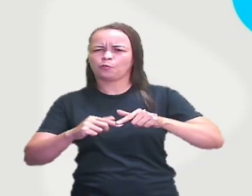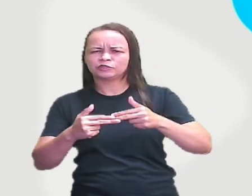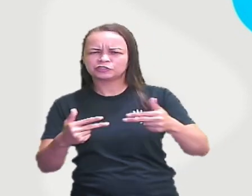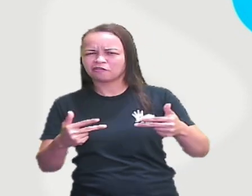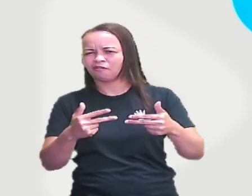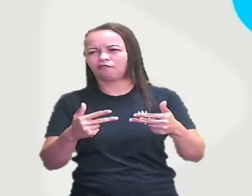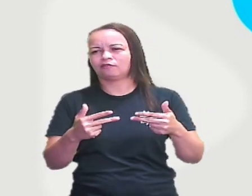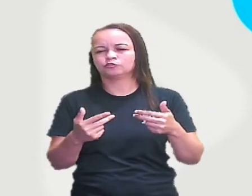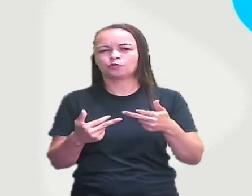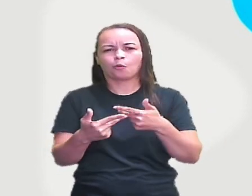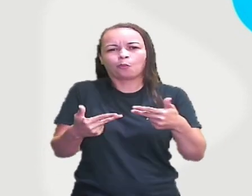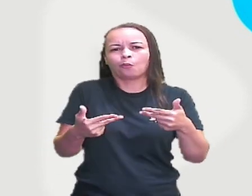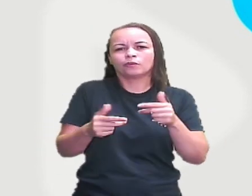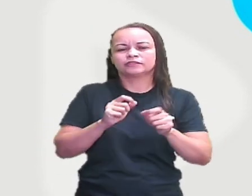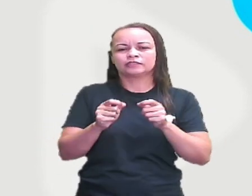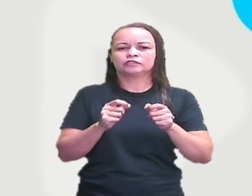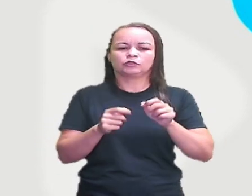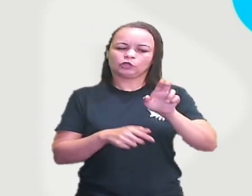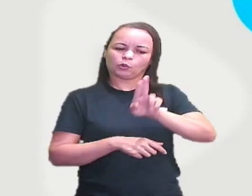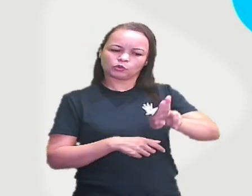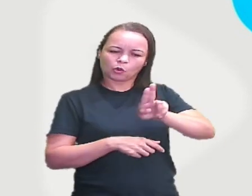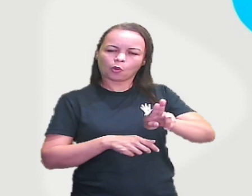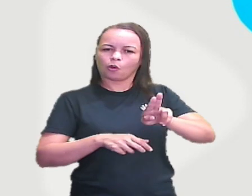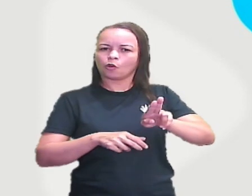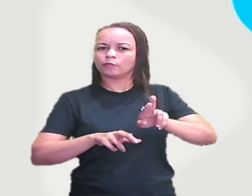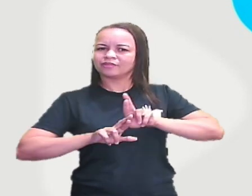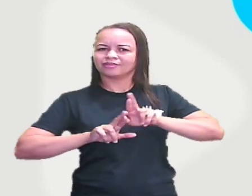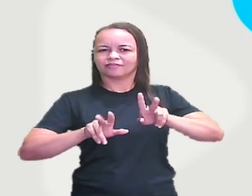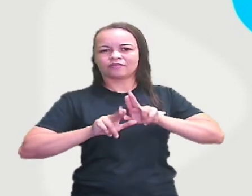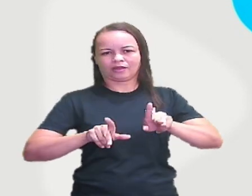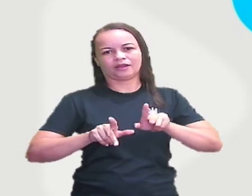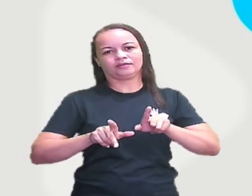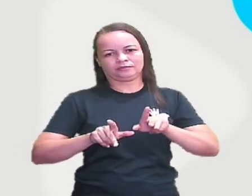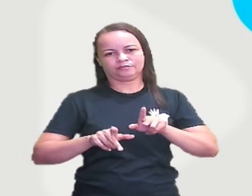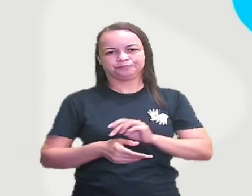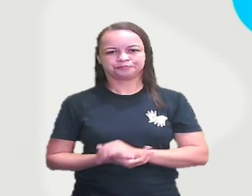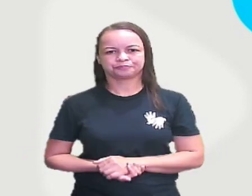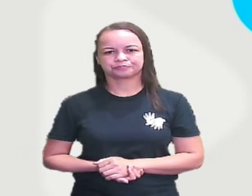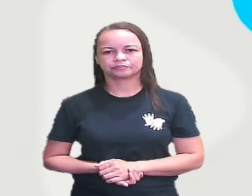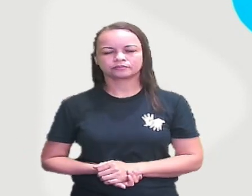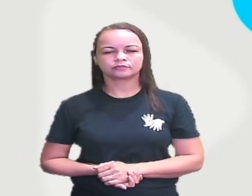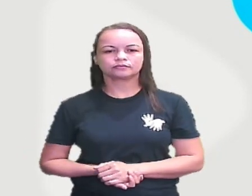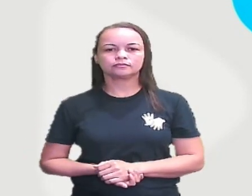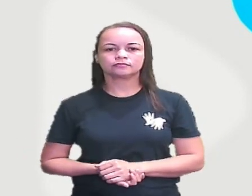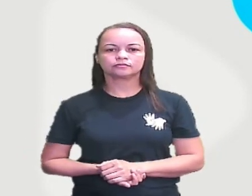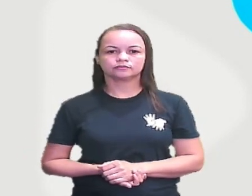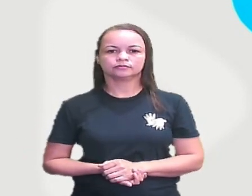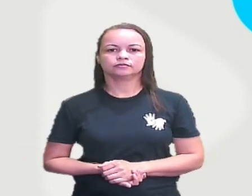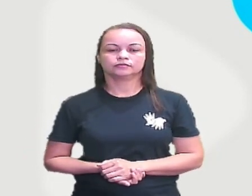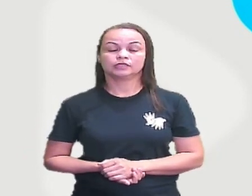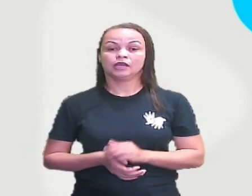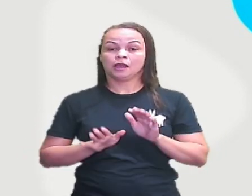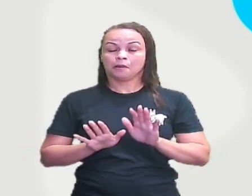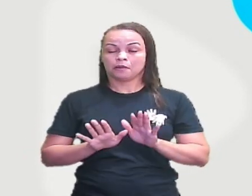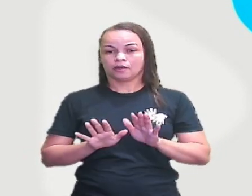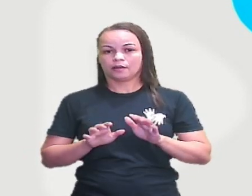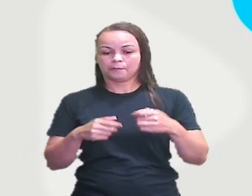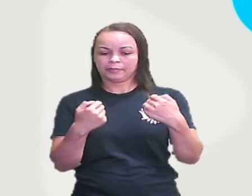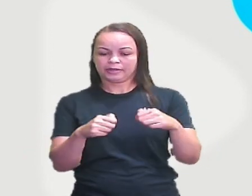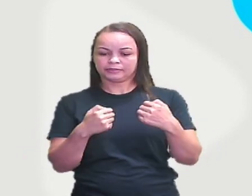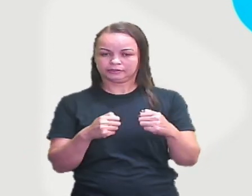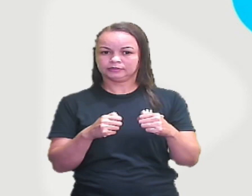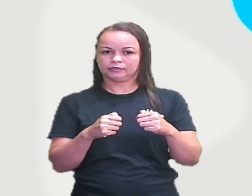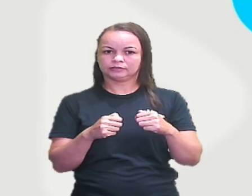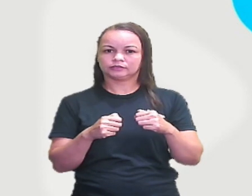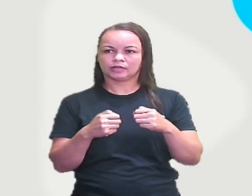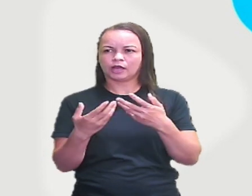muitas coisas são nomeadas de um jeito outro, né, de uma forma diferente. Mas aí ele precisa